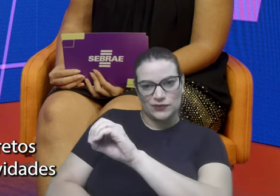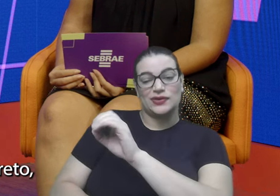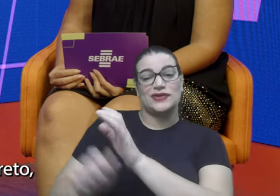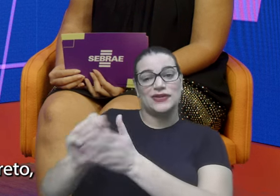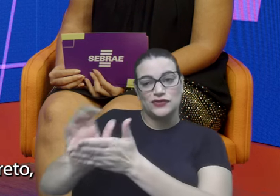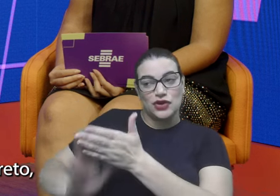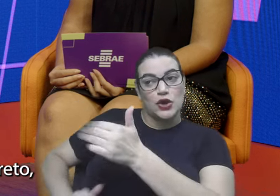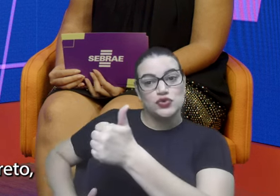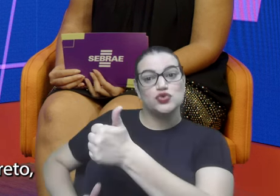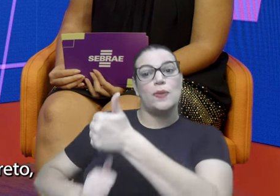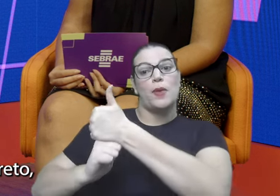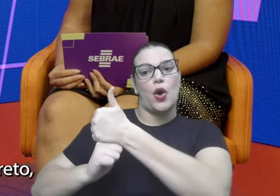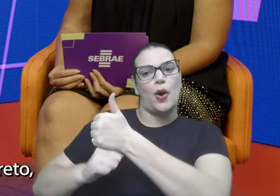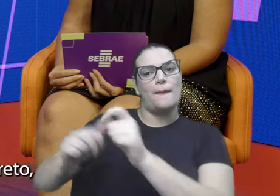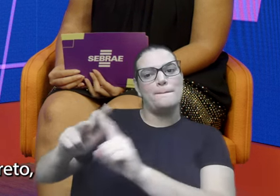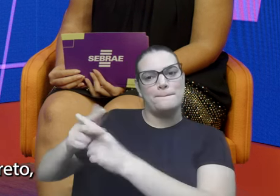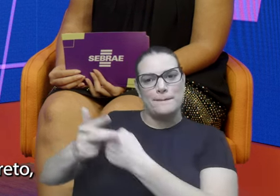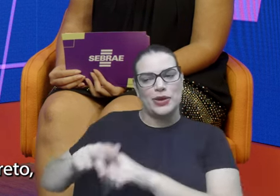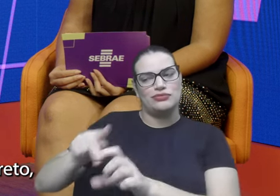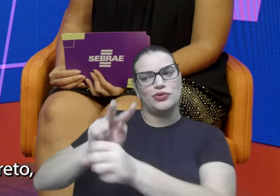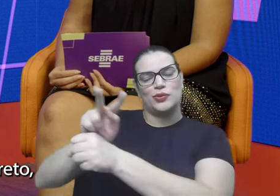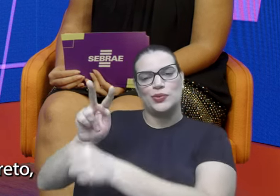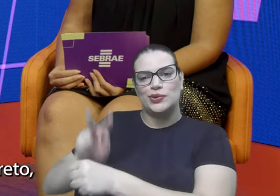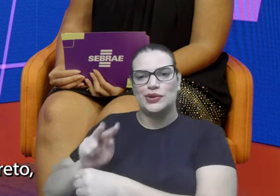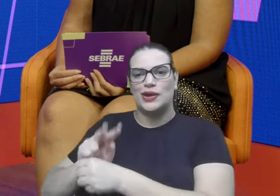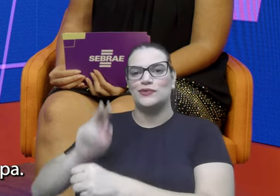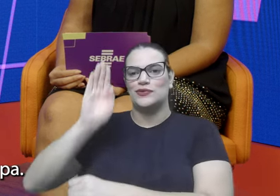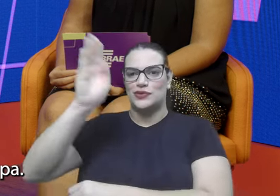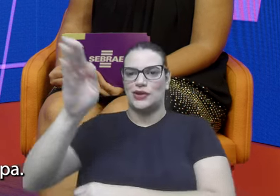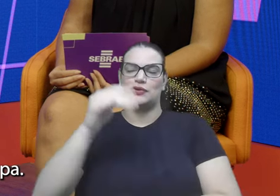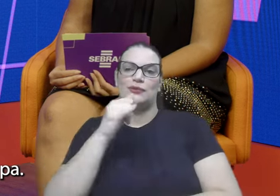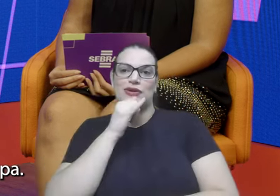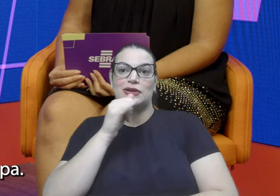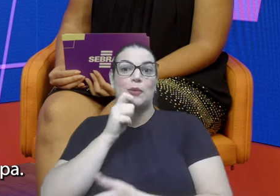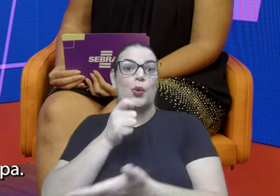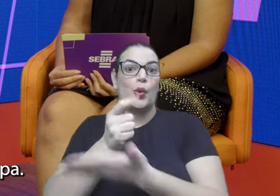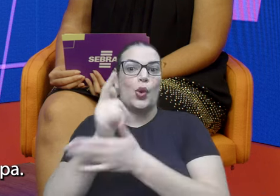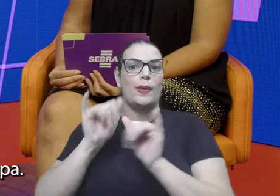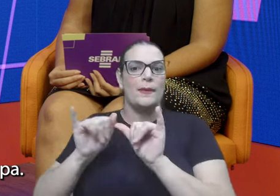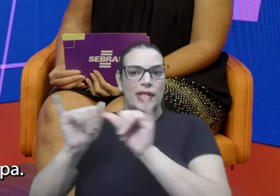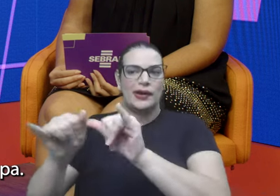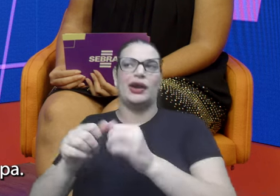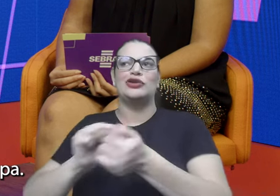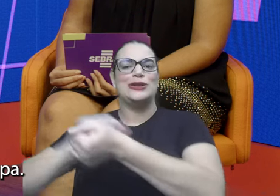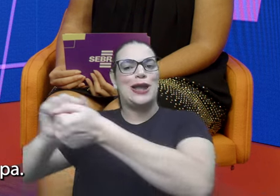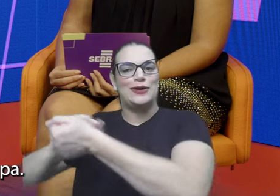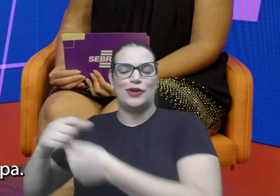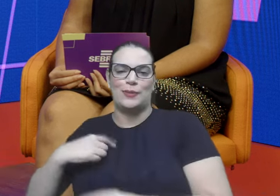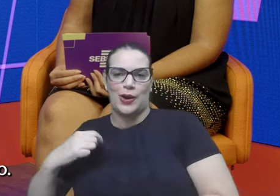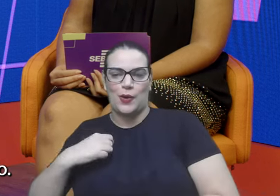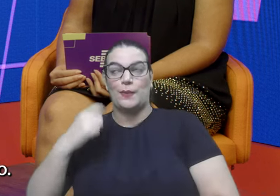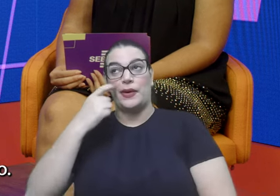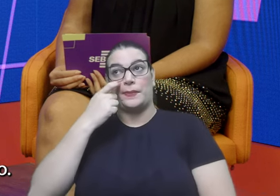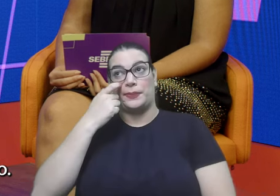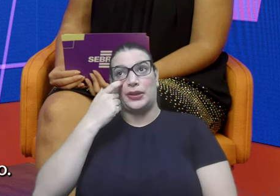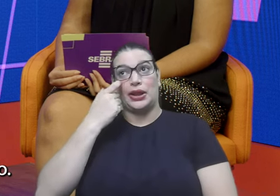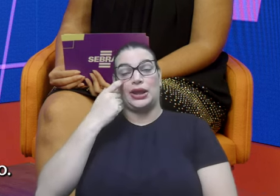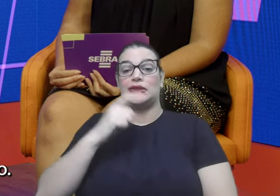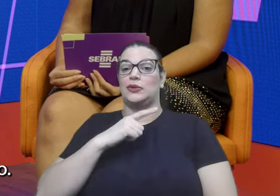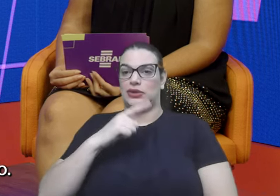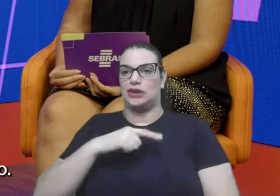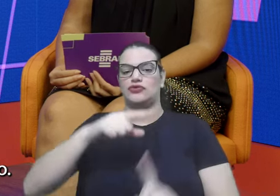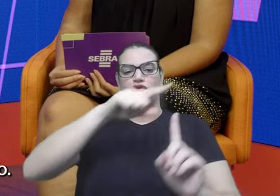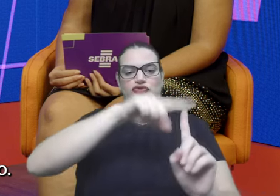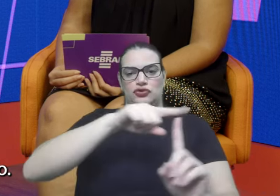atividades para dar suporte e manutenção aos cuidados direto por exemplo fazer compra lavar uma roupa então nós temos aí